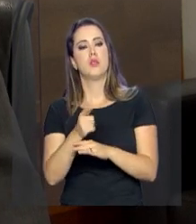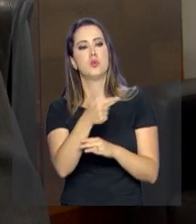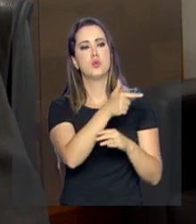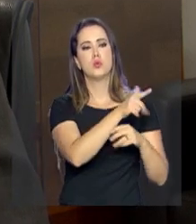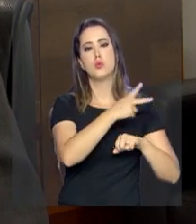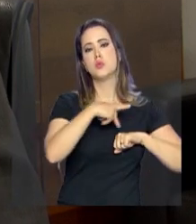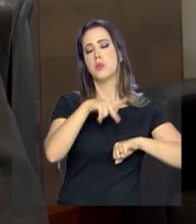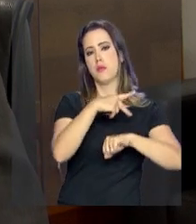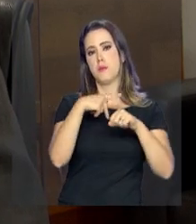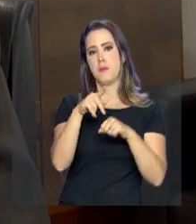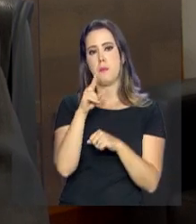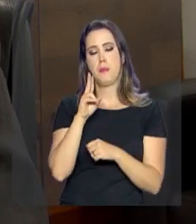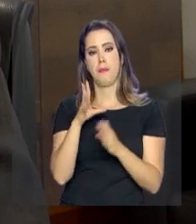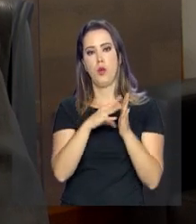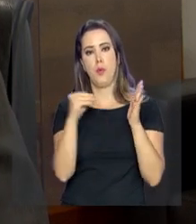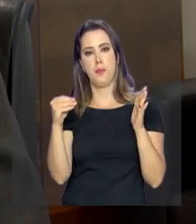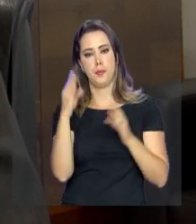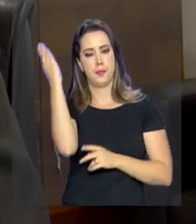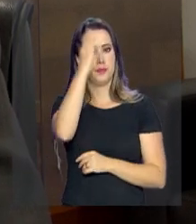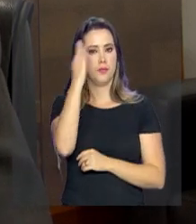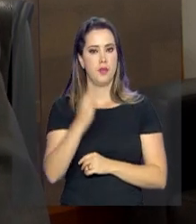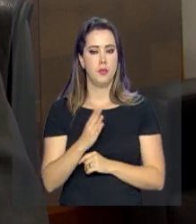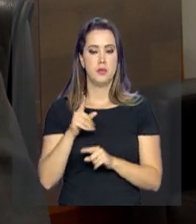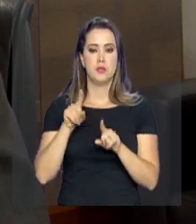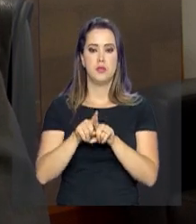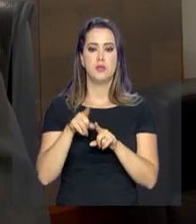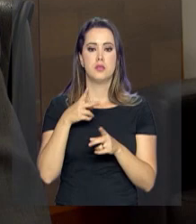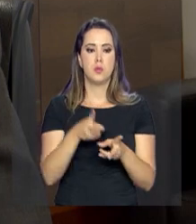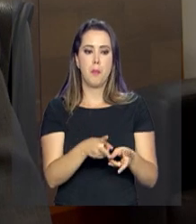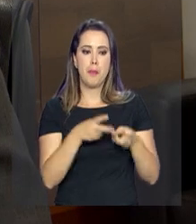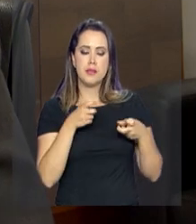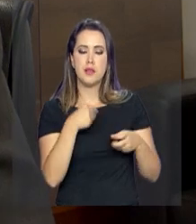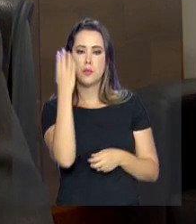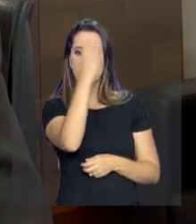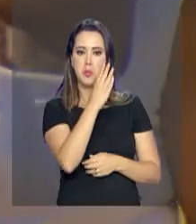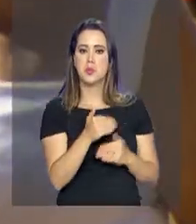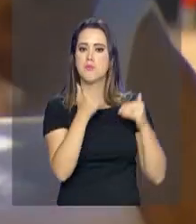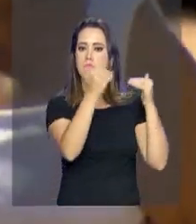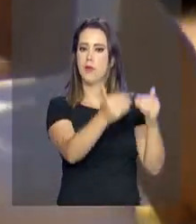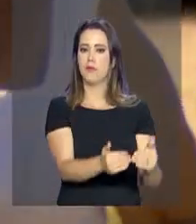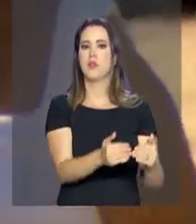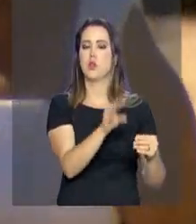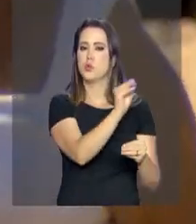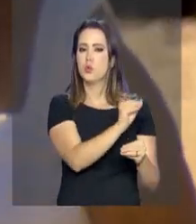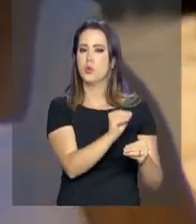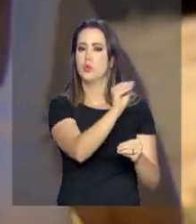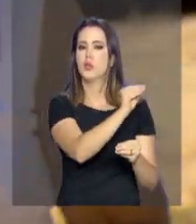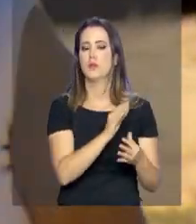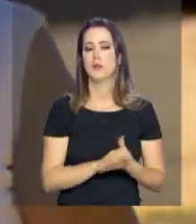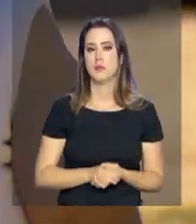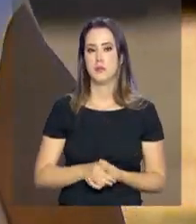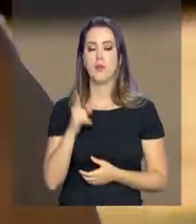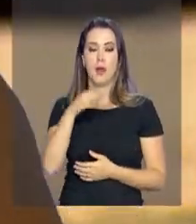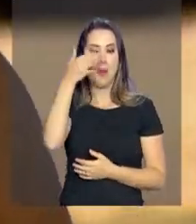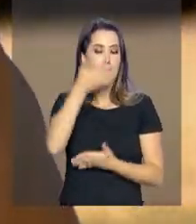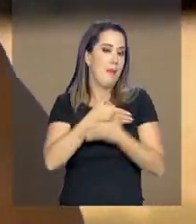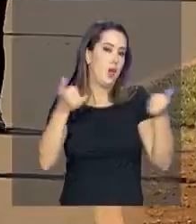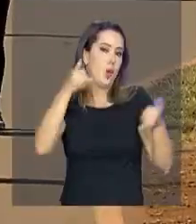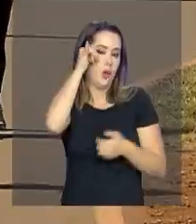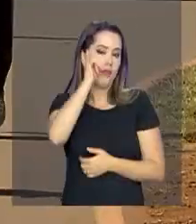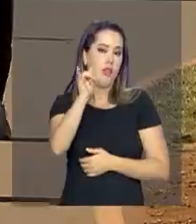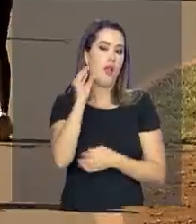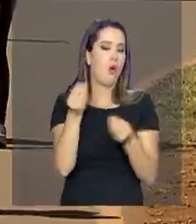regiões onde foram vistos mas principalmente entenda que o brasil está na frente e vale lembrar que a melhor prevenção ao avc